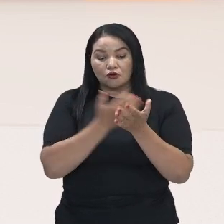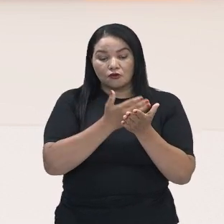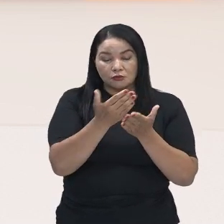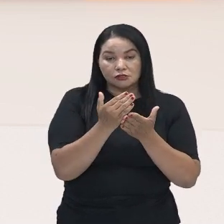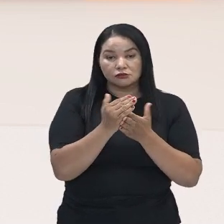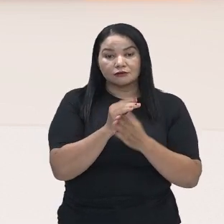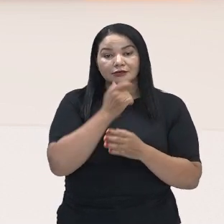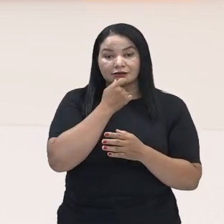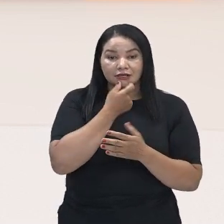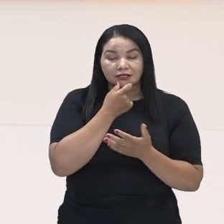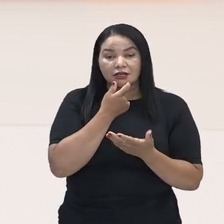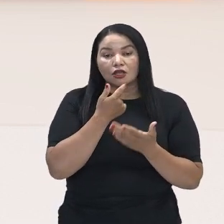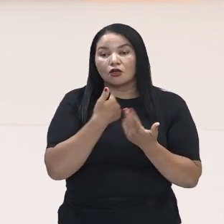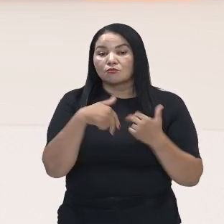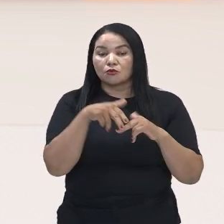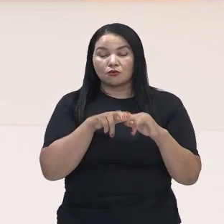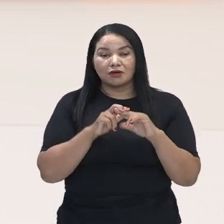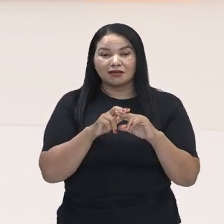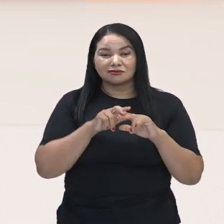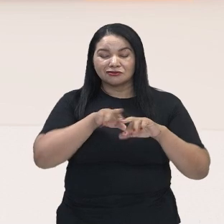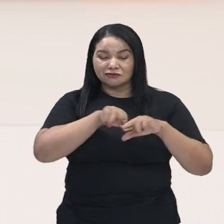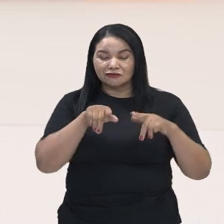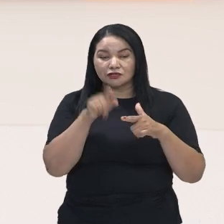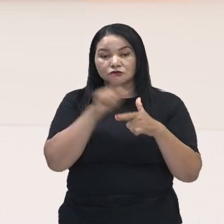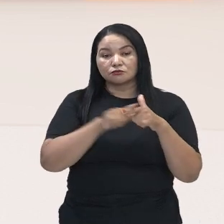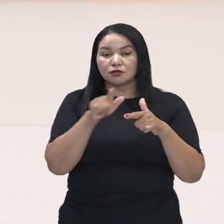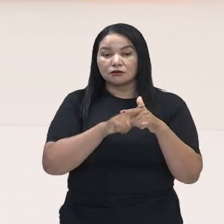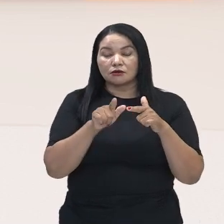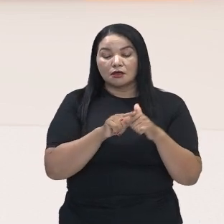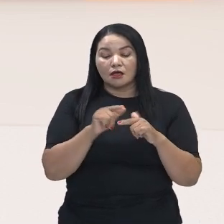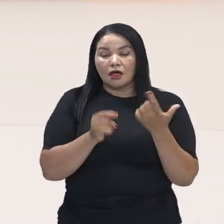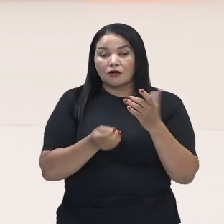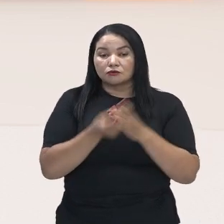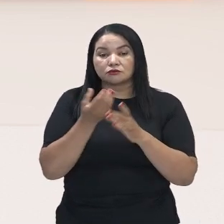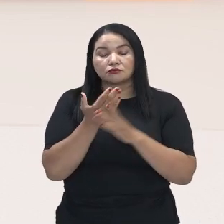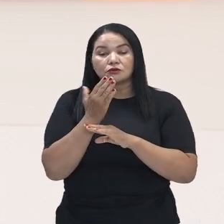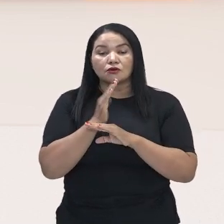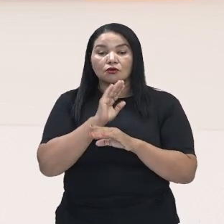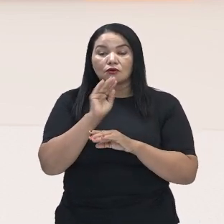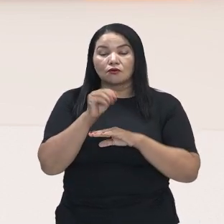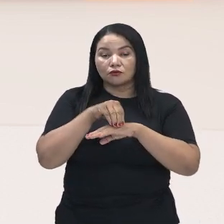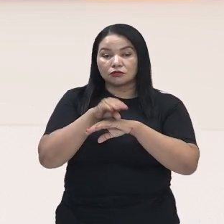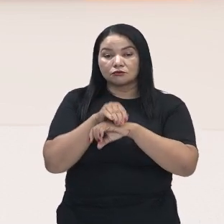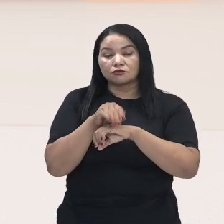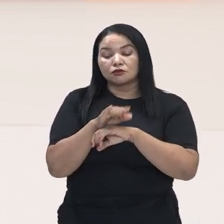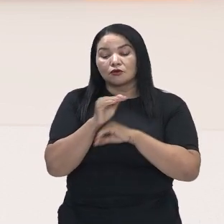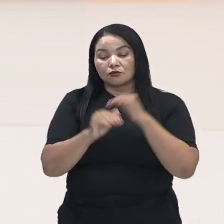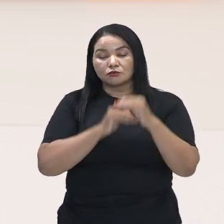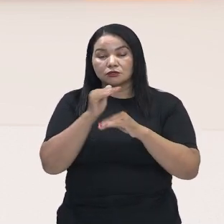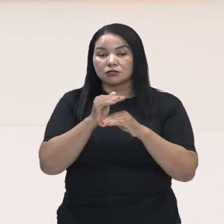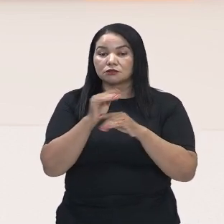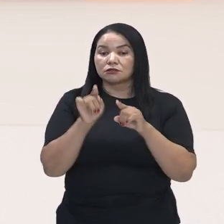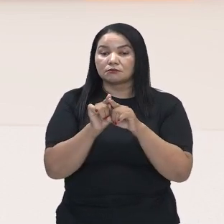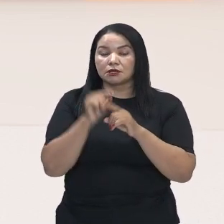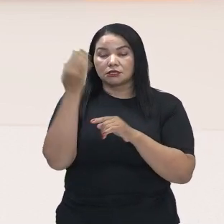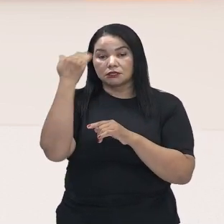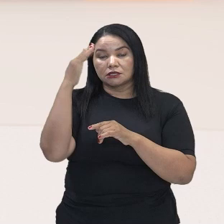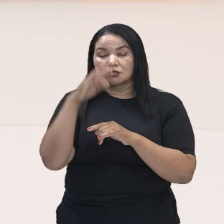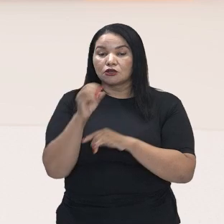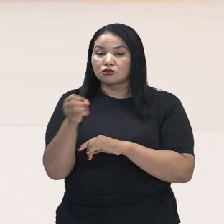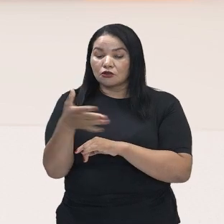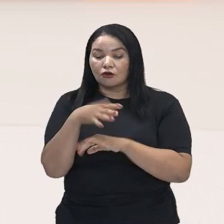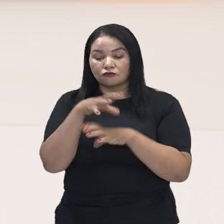por conta de todos aqueles fatores que vão contribuir para que esse processo. A gente tem que entender o surgimento de novas